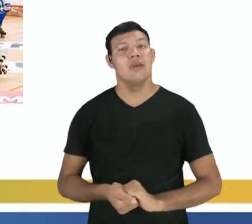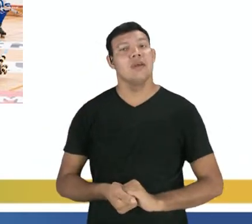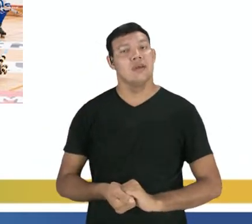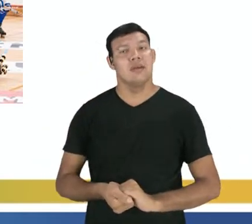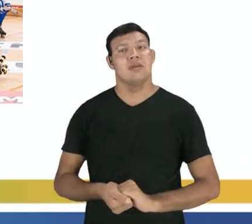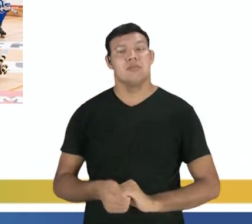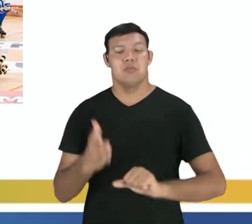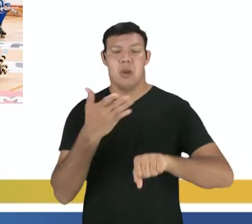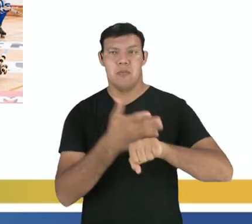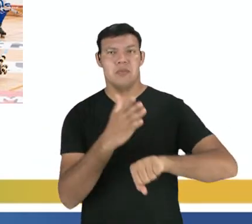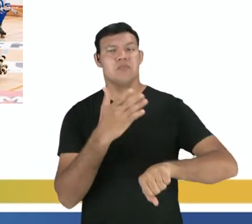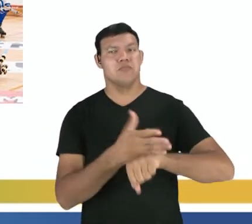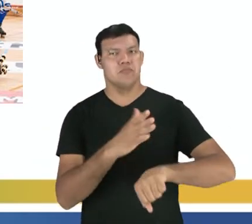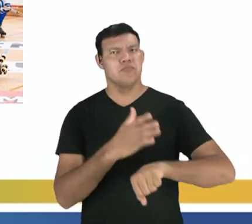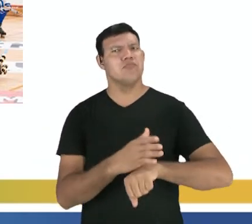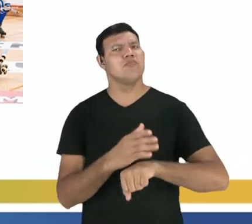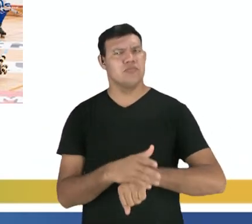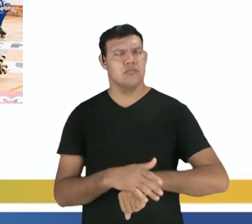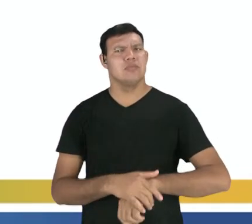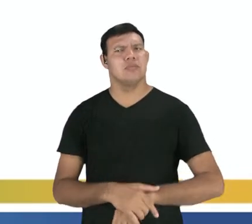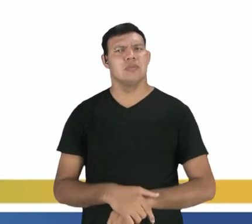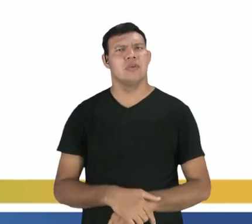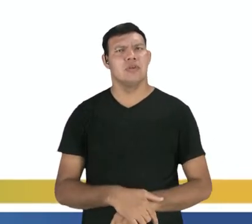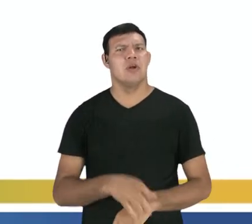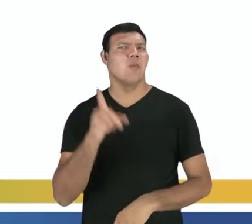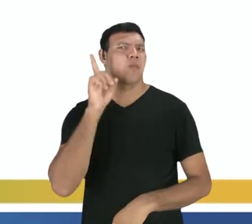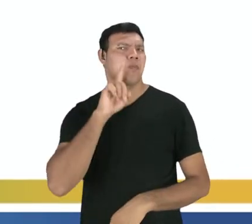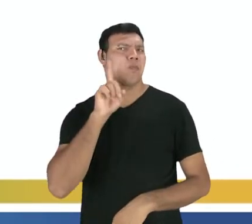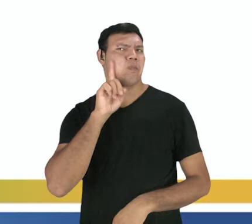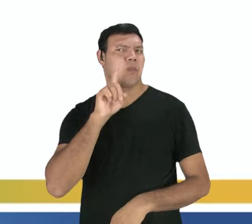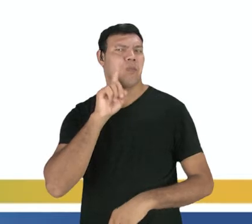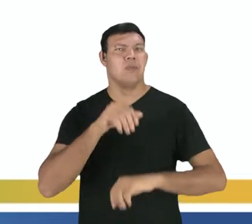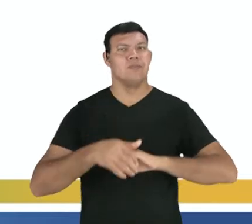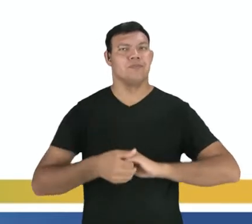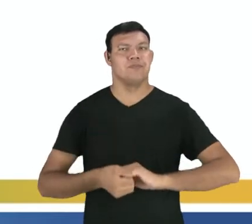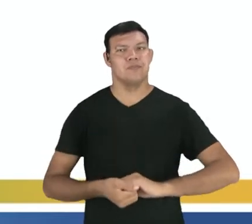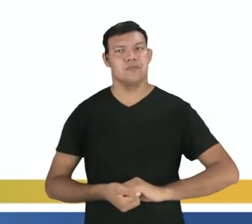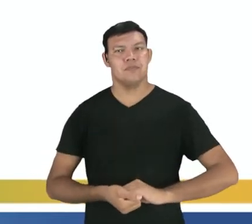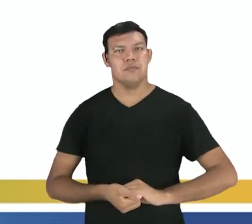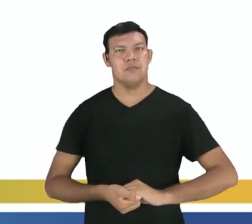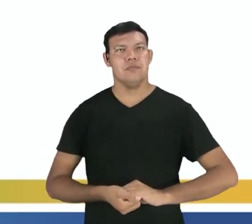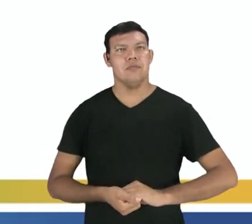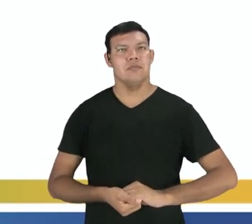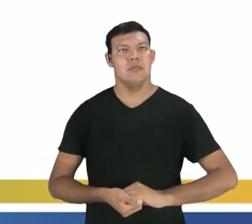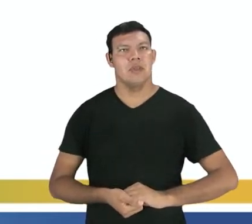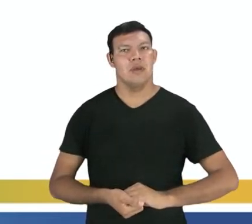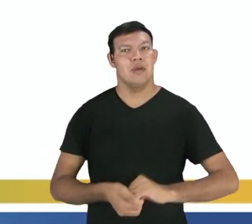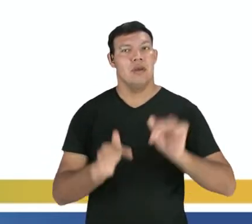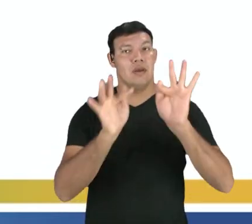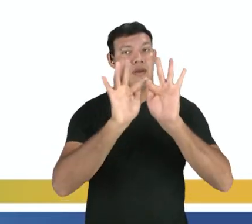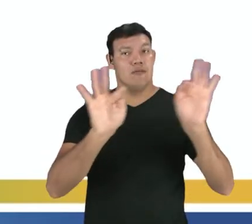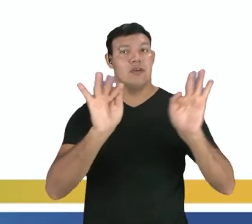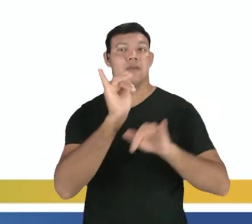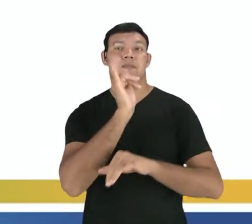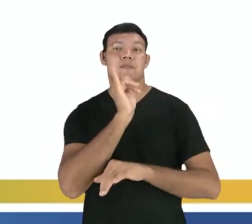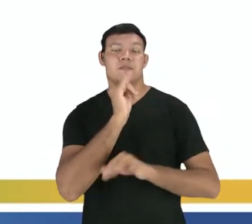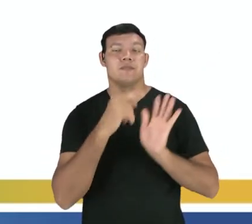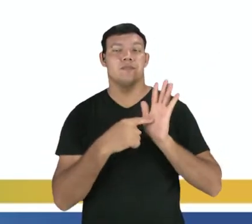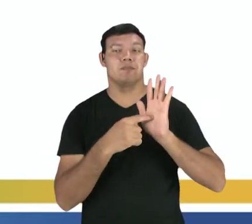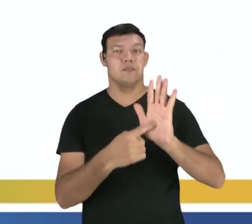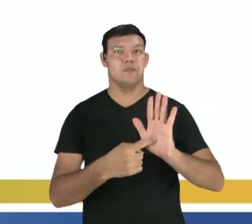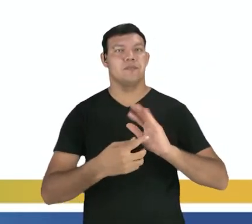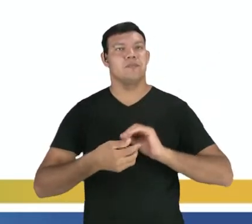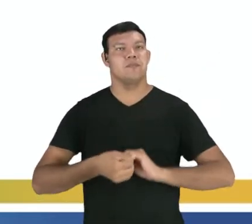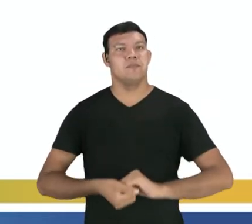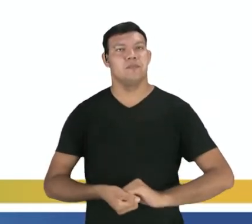bastante praticado, muito popular e comum na América do Norte. A frase que eu trouxe para a gente observar é a